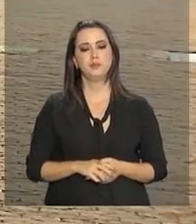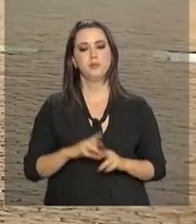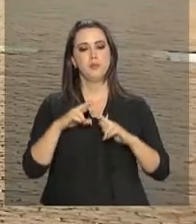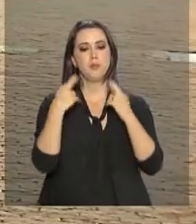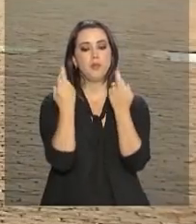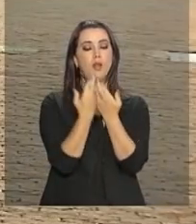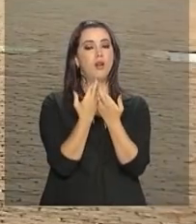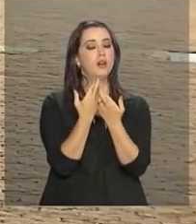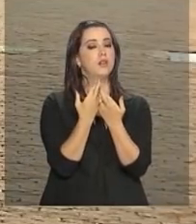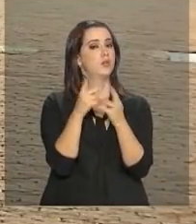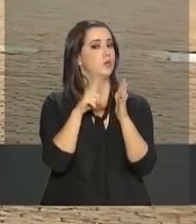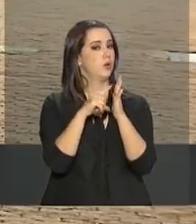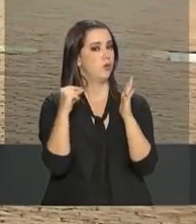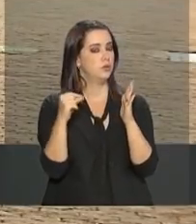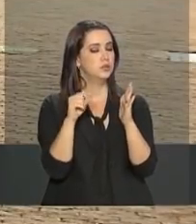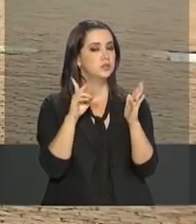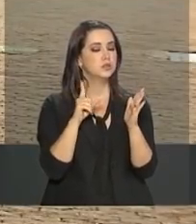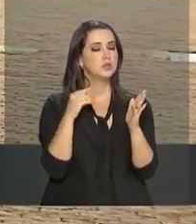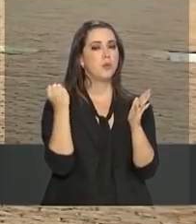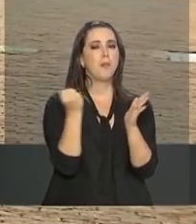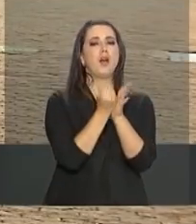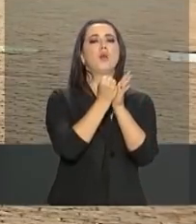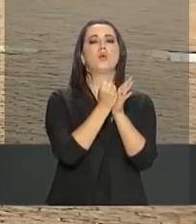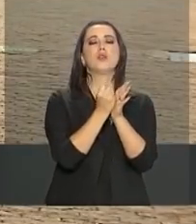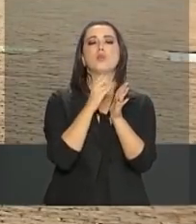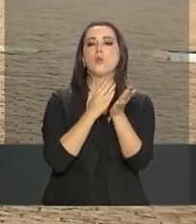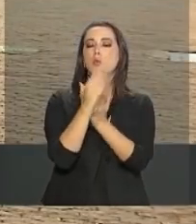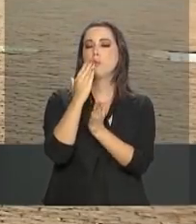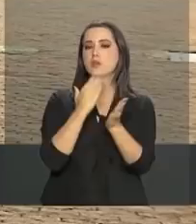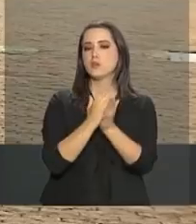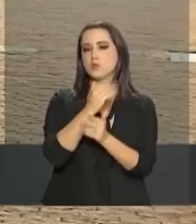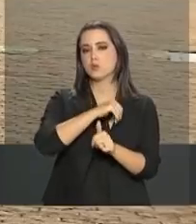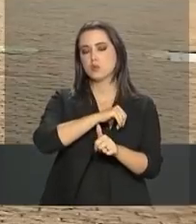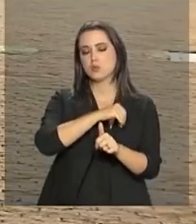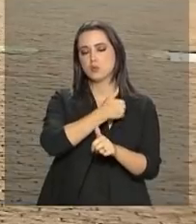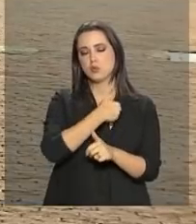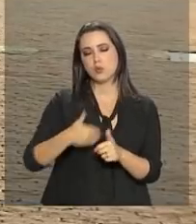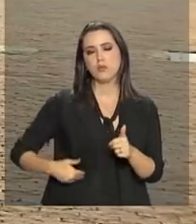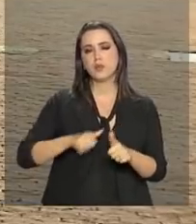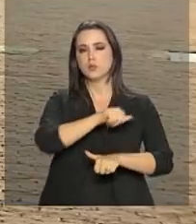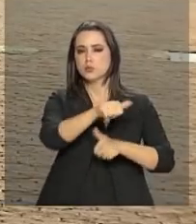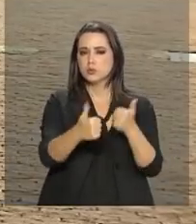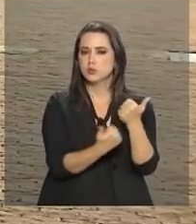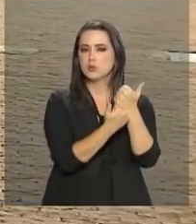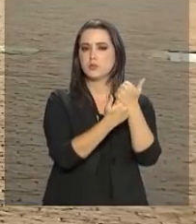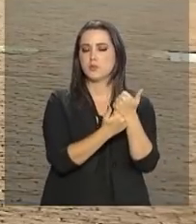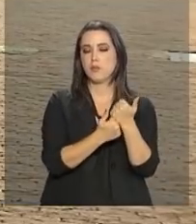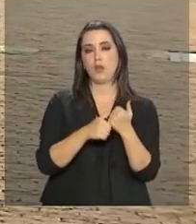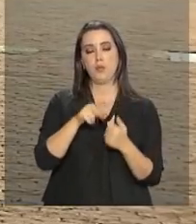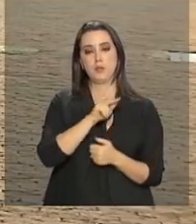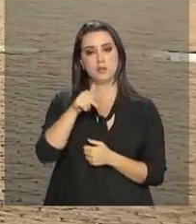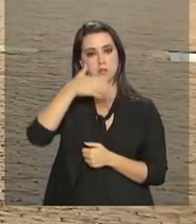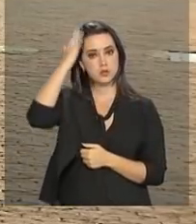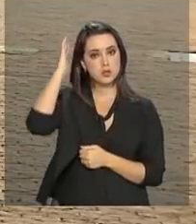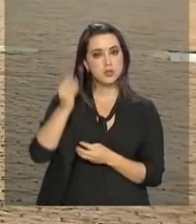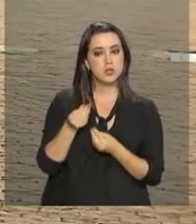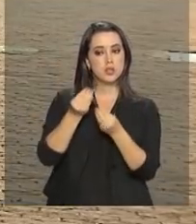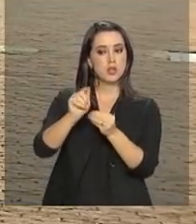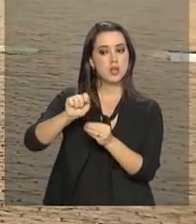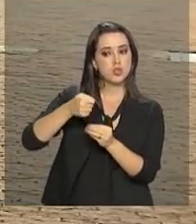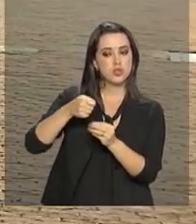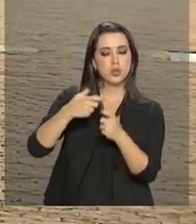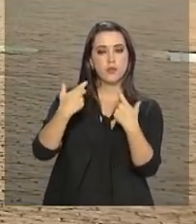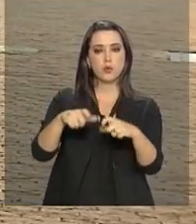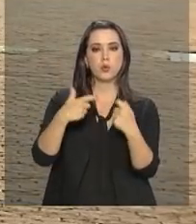do planalto marcou o início do governo de transição temer entregou a bolsonaro as chaves do escritório do centro cultural